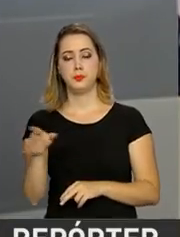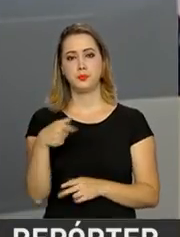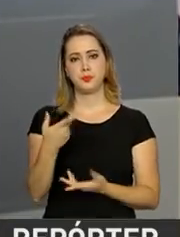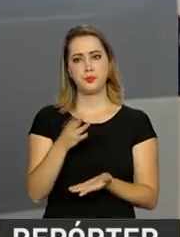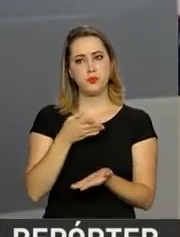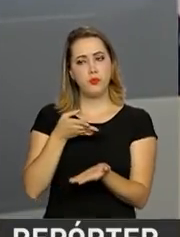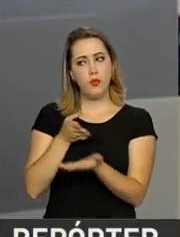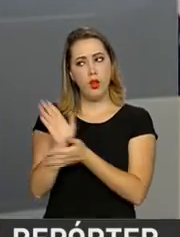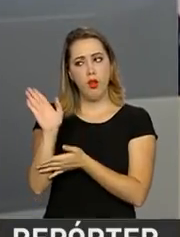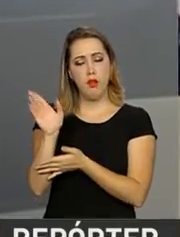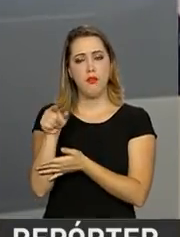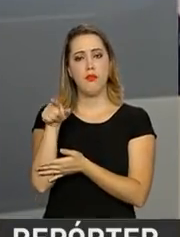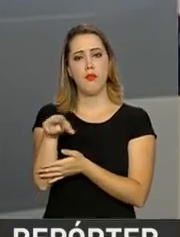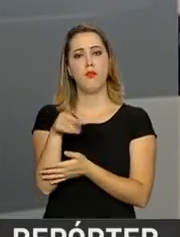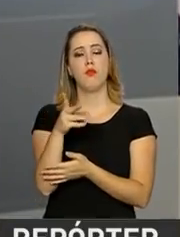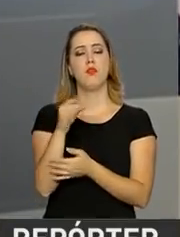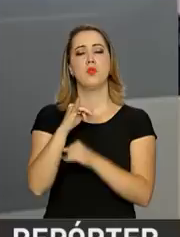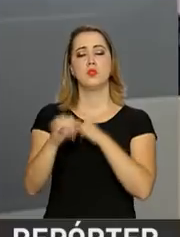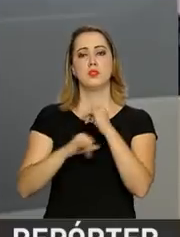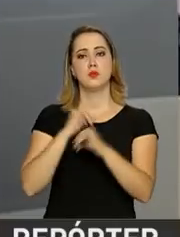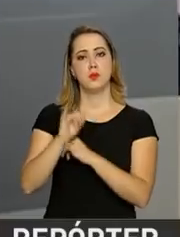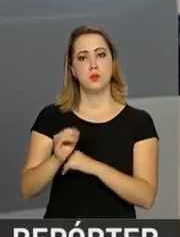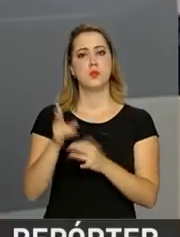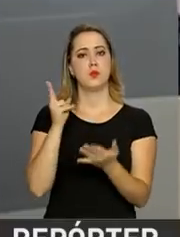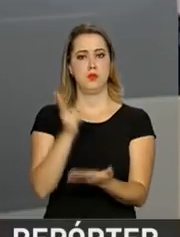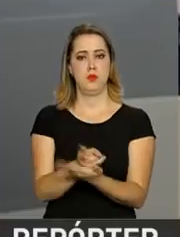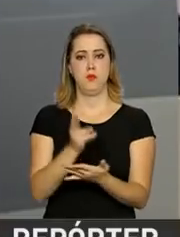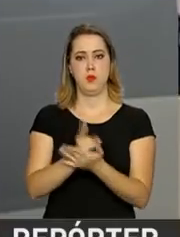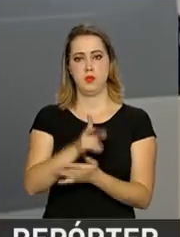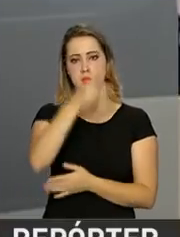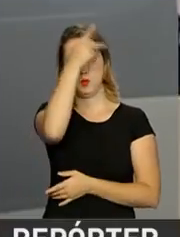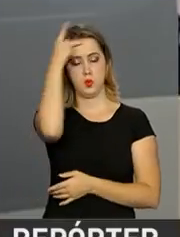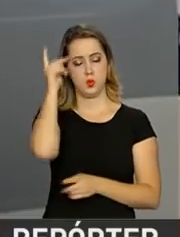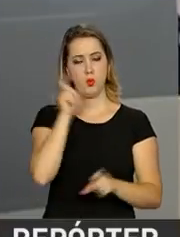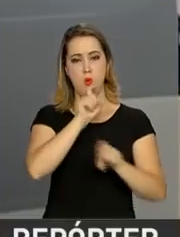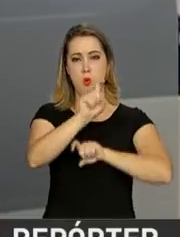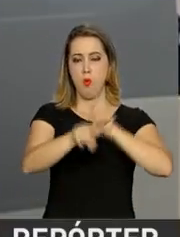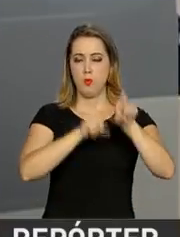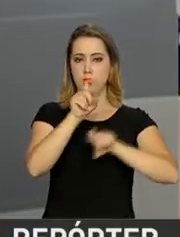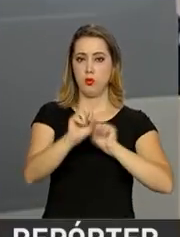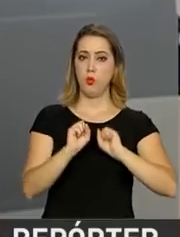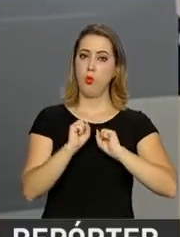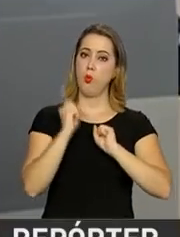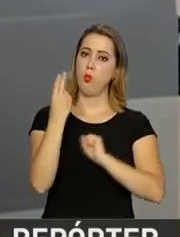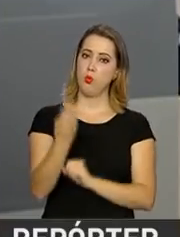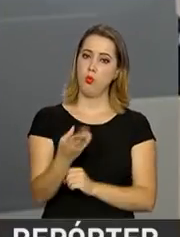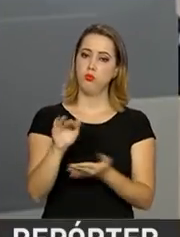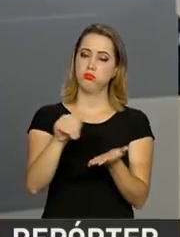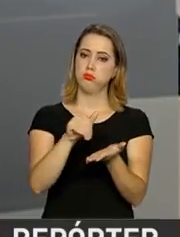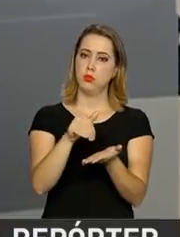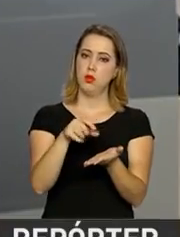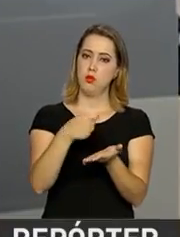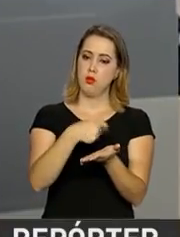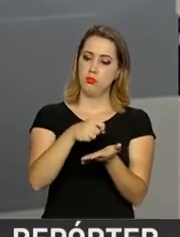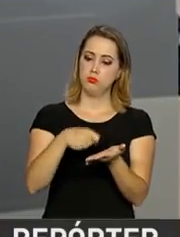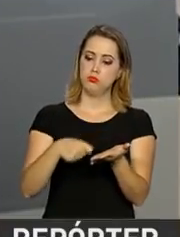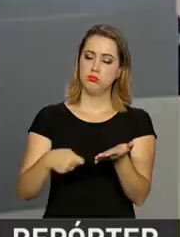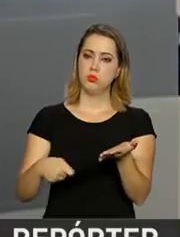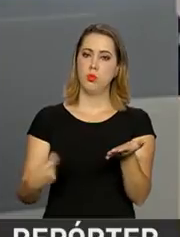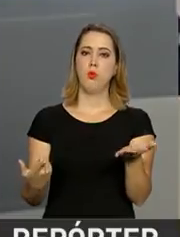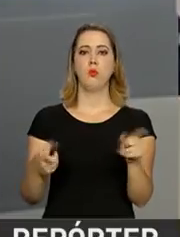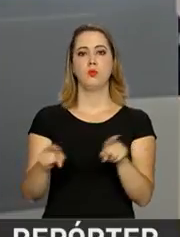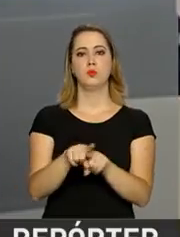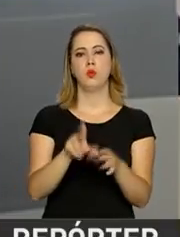para o envio dos dados é o mesmo tanto para quem usar o computador quanto para quem preencher a declaração por meio de